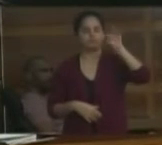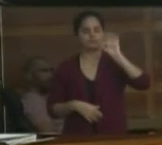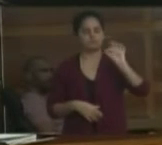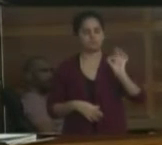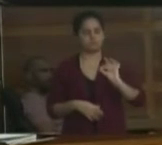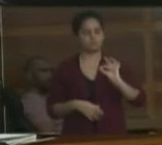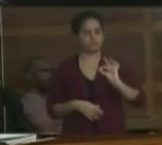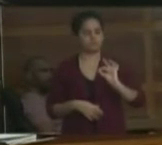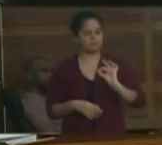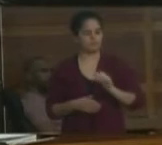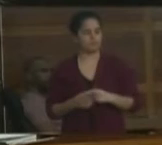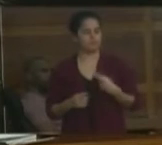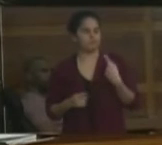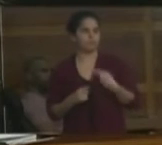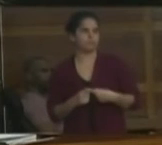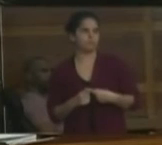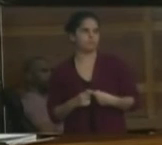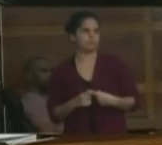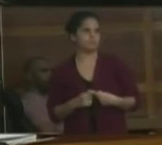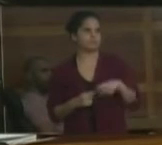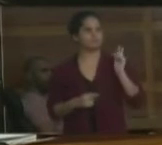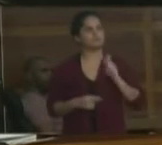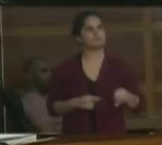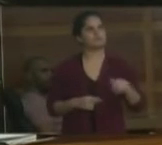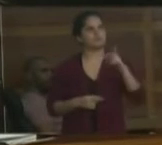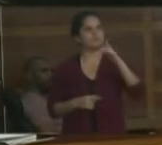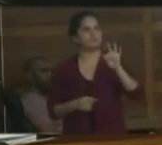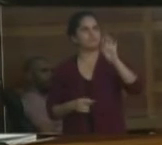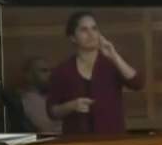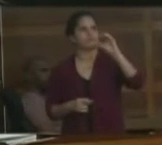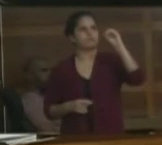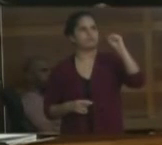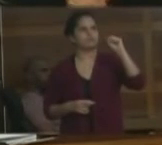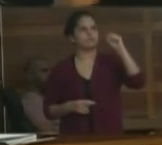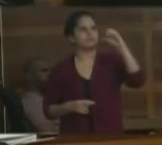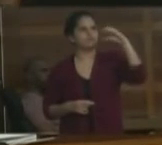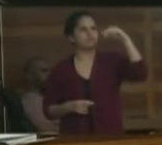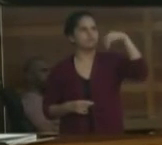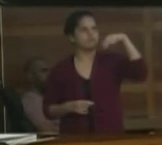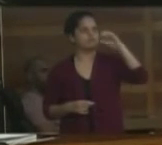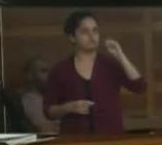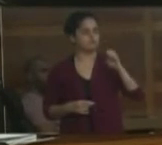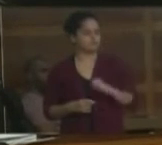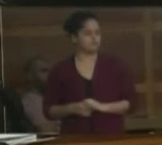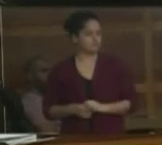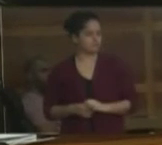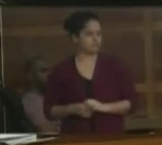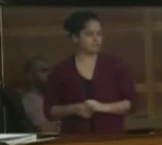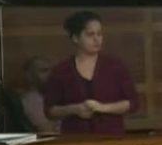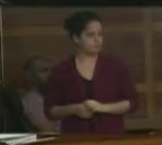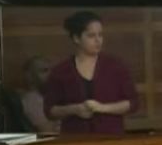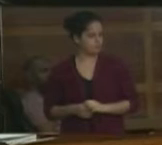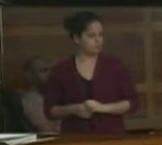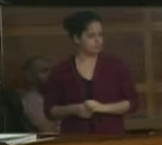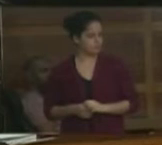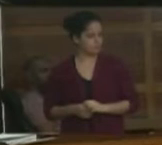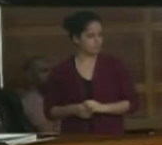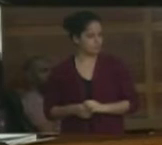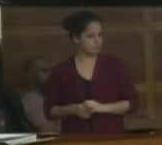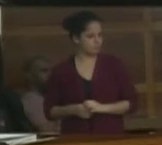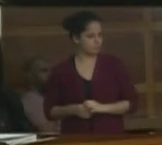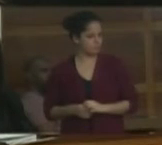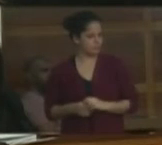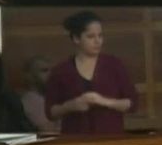porque cada vez que a transpetro baixo faz uma de clã aonde ele anula a entrada com a entrada com a